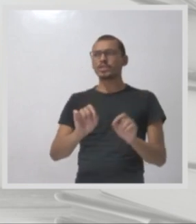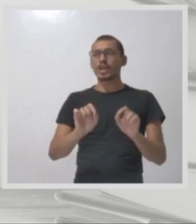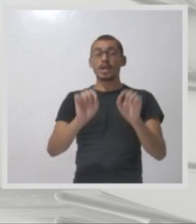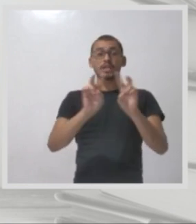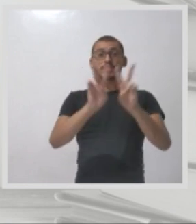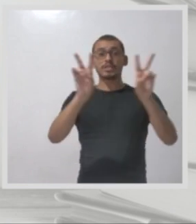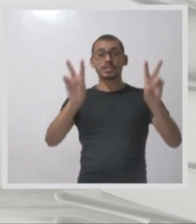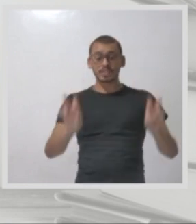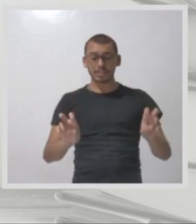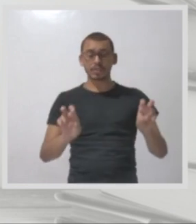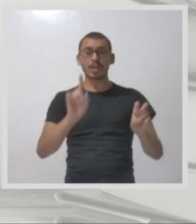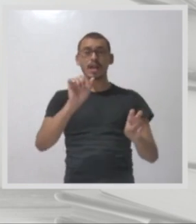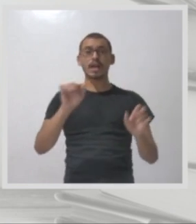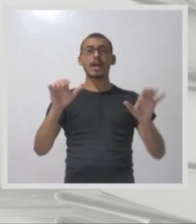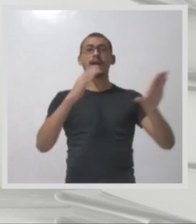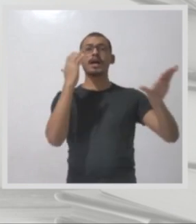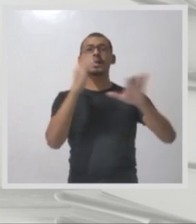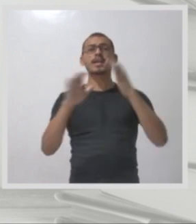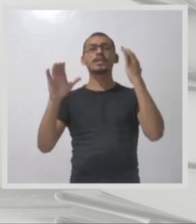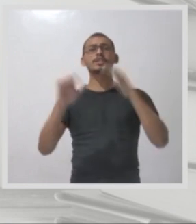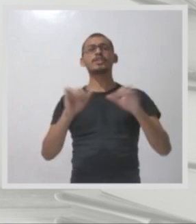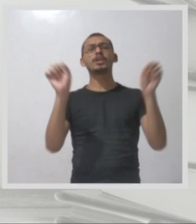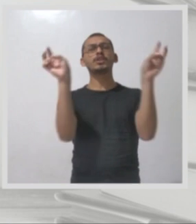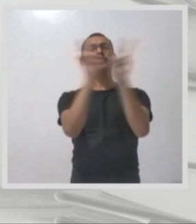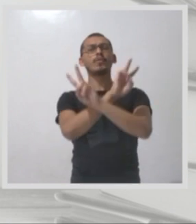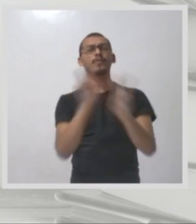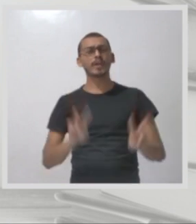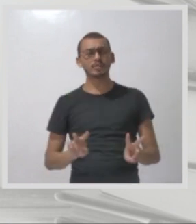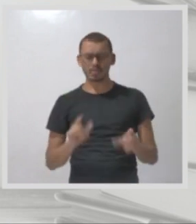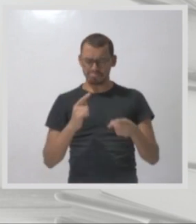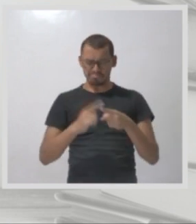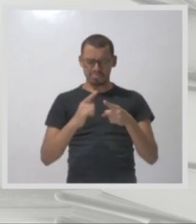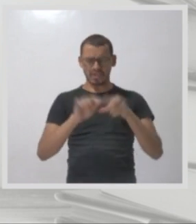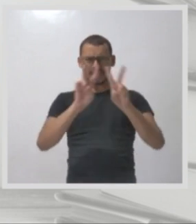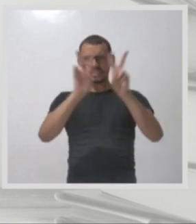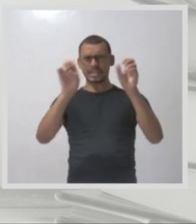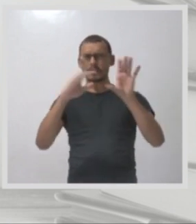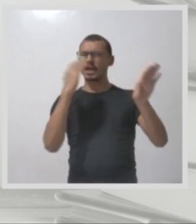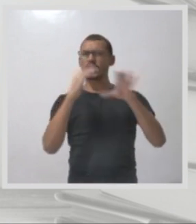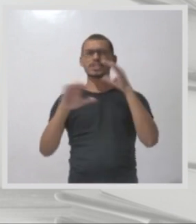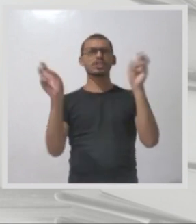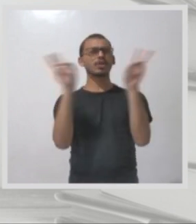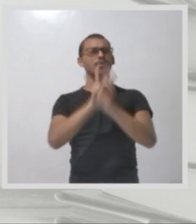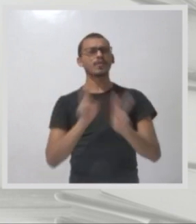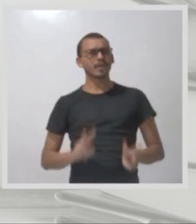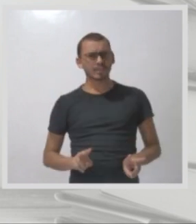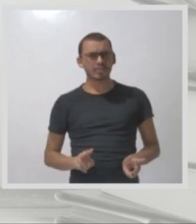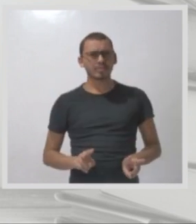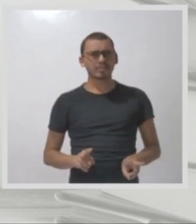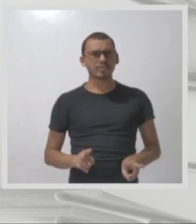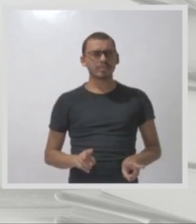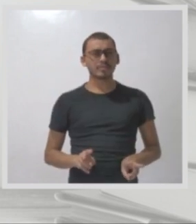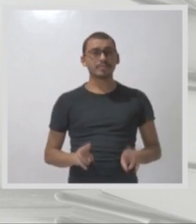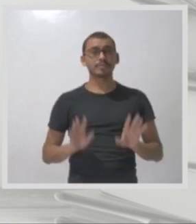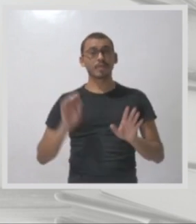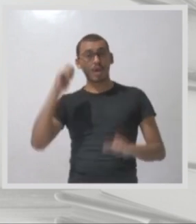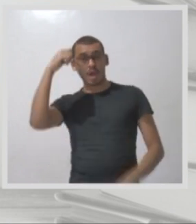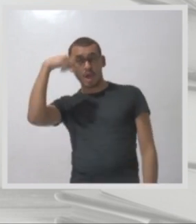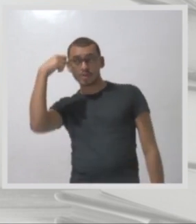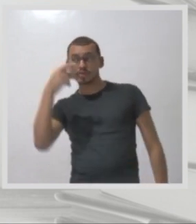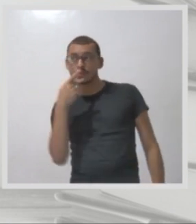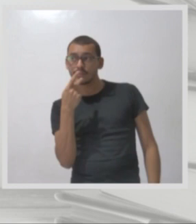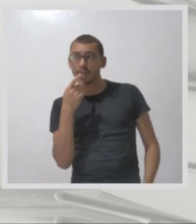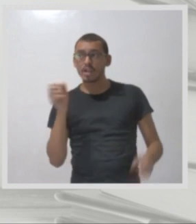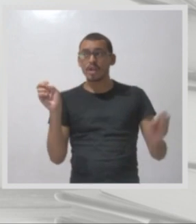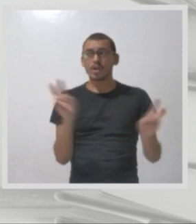é Cantiga do Vento. Pare para pensar, por que será que o título do texto é Cantiga do Vento? O autor diz que o vento